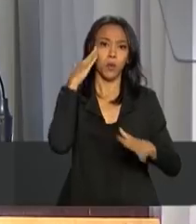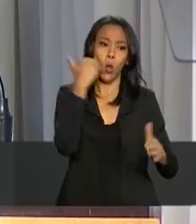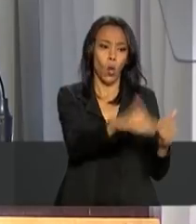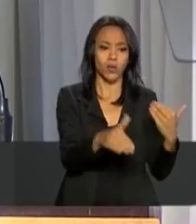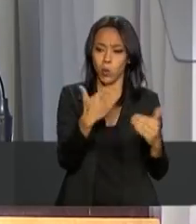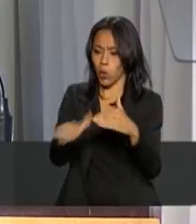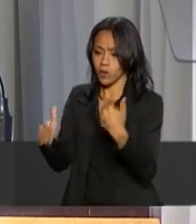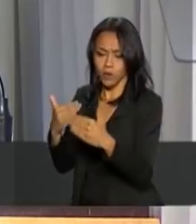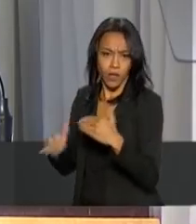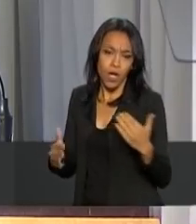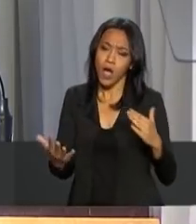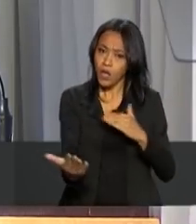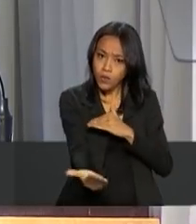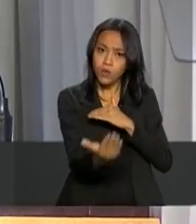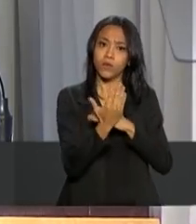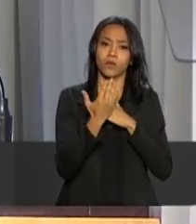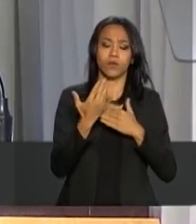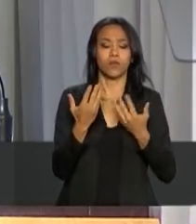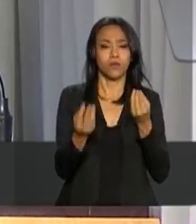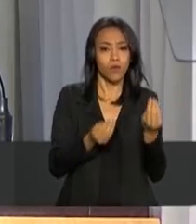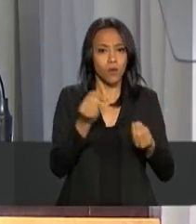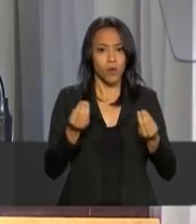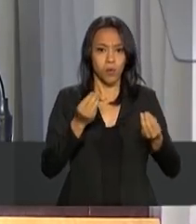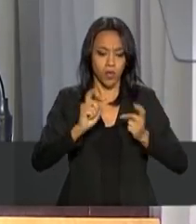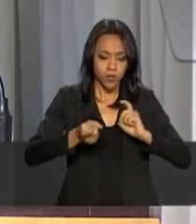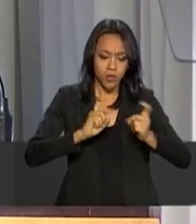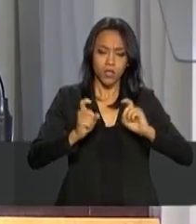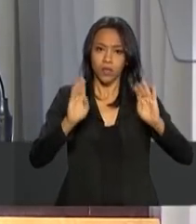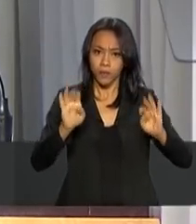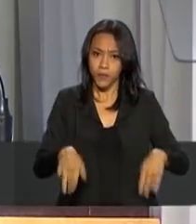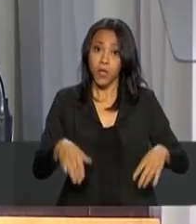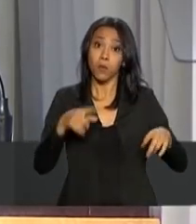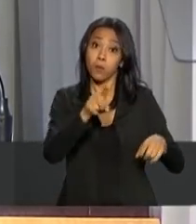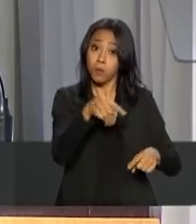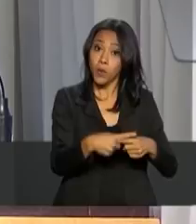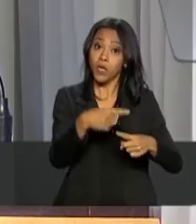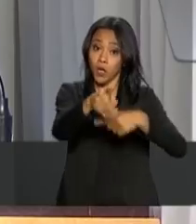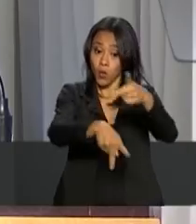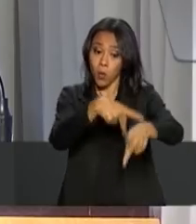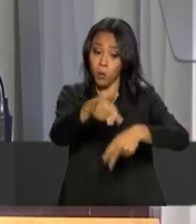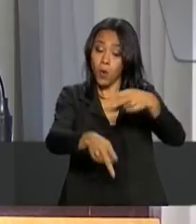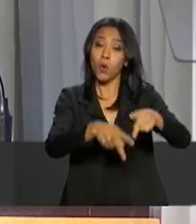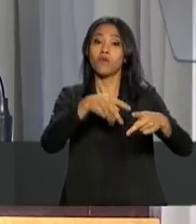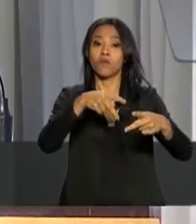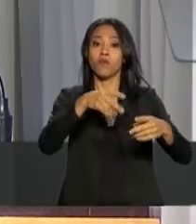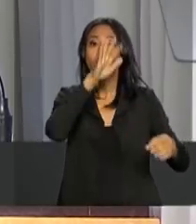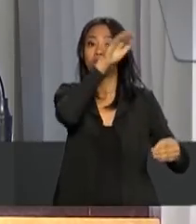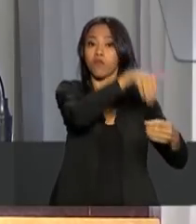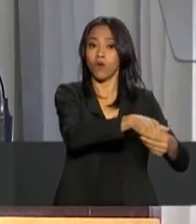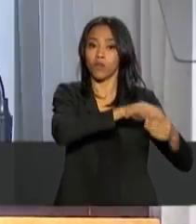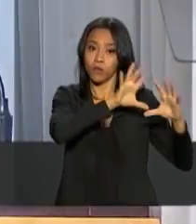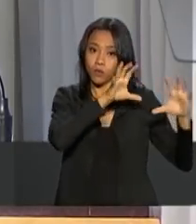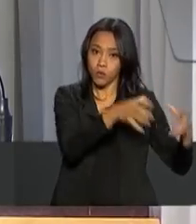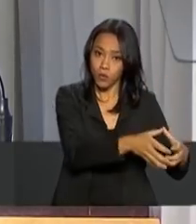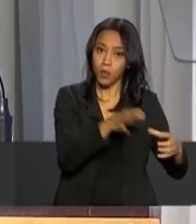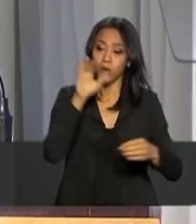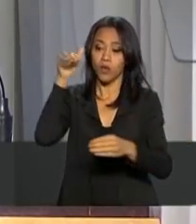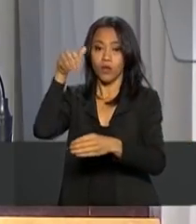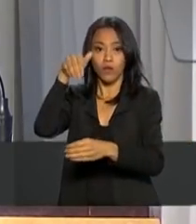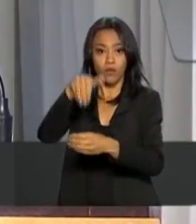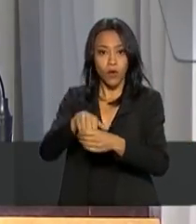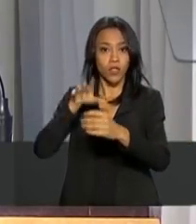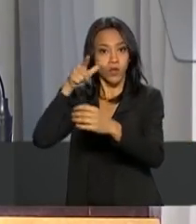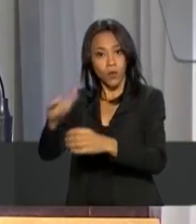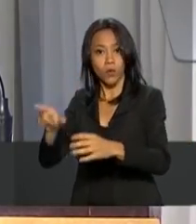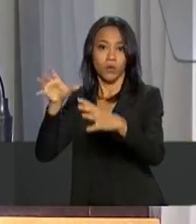o povo vota, ele elege a situação e a oposição. E quem também perde a eleição, evidentemente, recebeu votos.